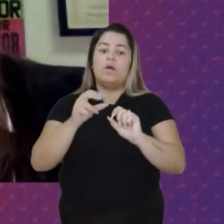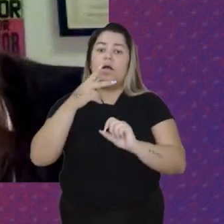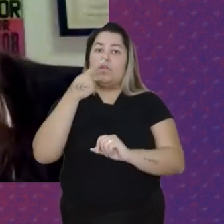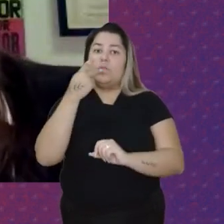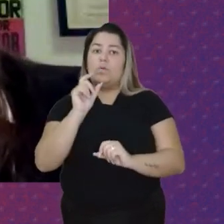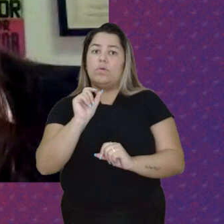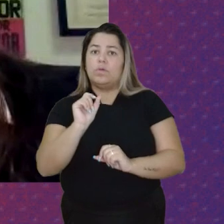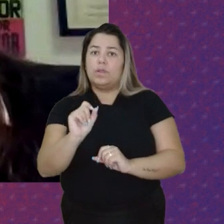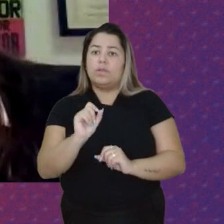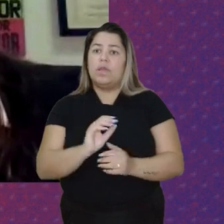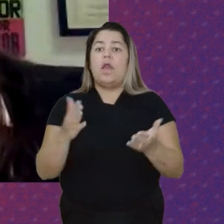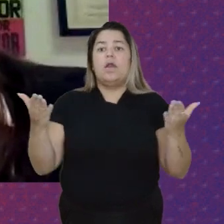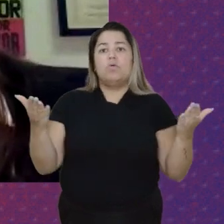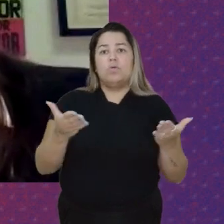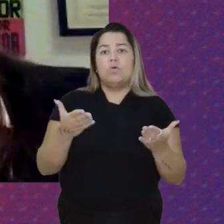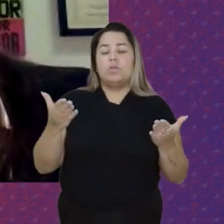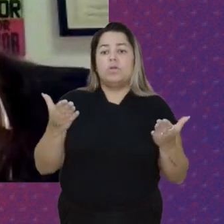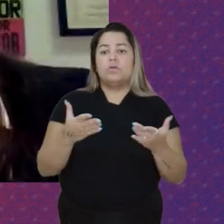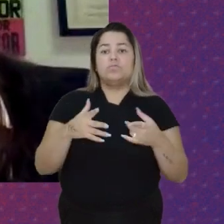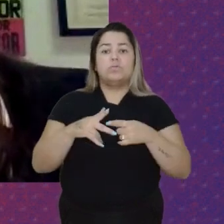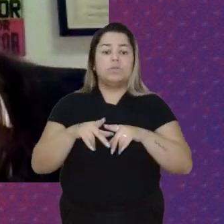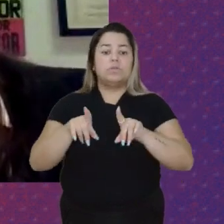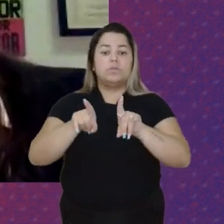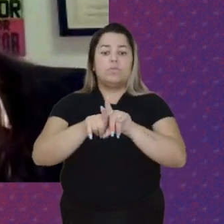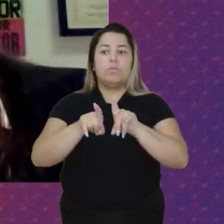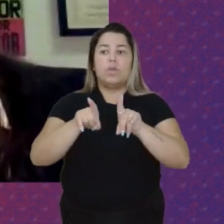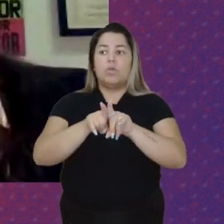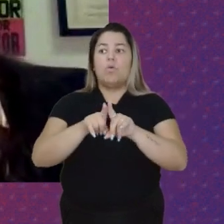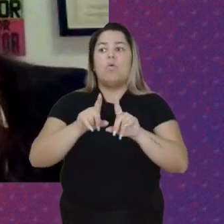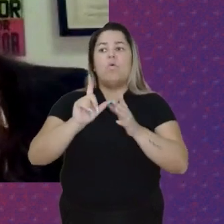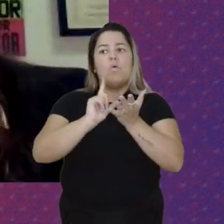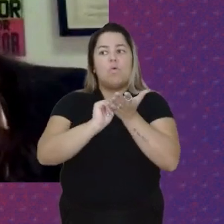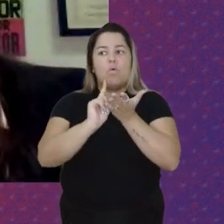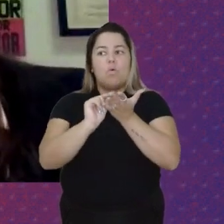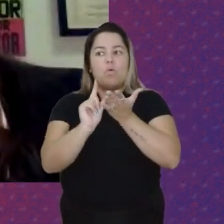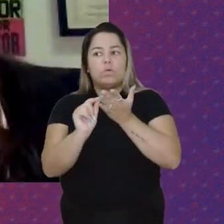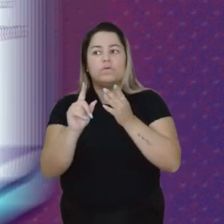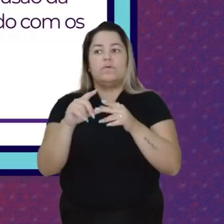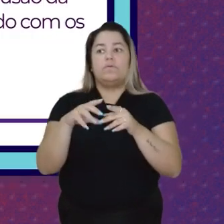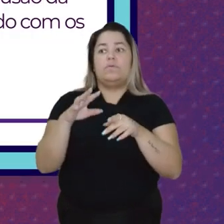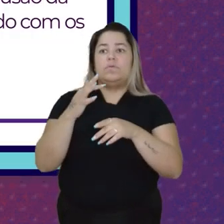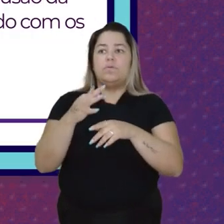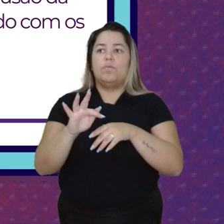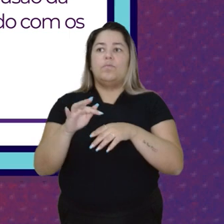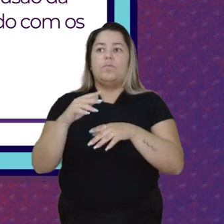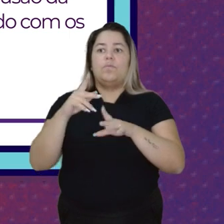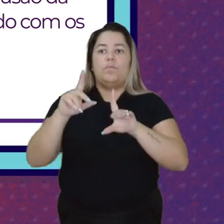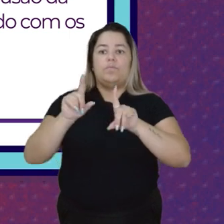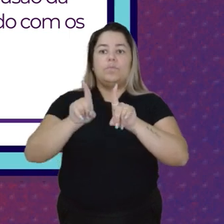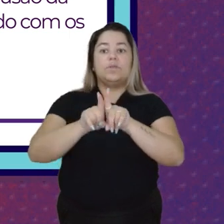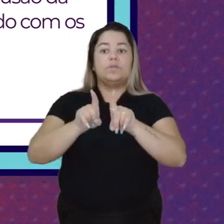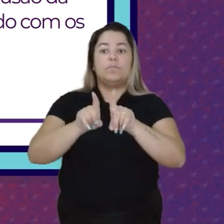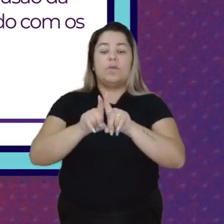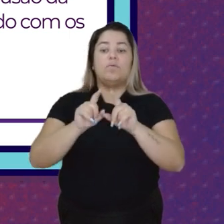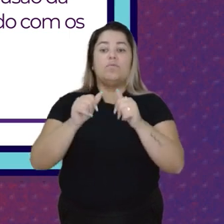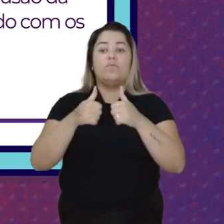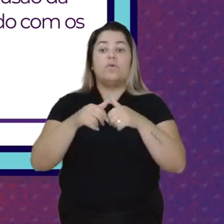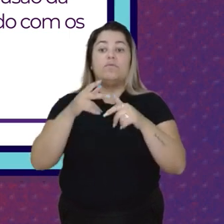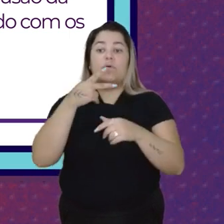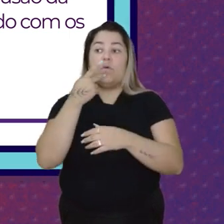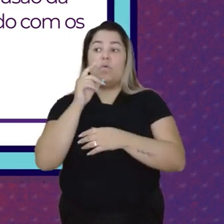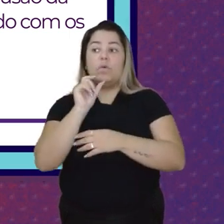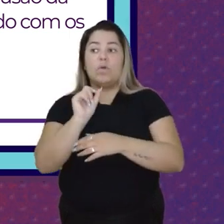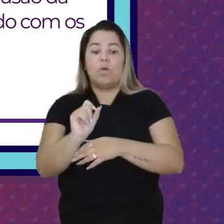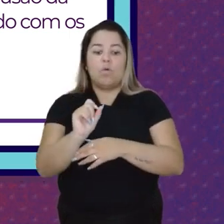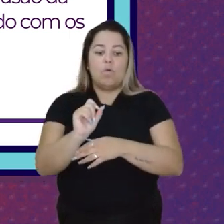seguinte agora, com essa alteração da emenda constitucional, no artigo 17 da Constituição Federal, parágrafo 7º, fica constando o seguinte: